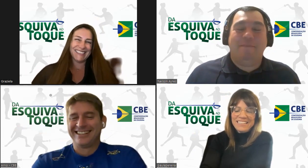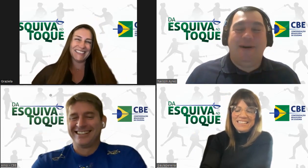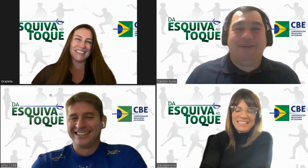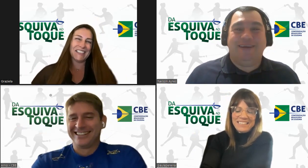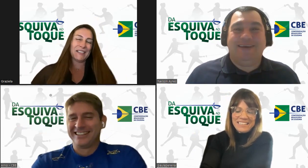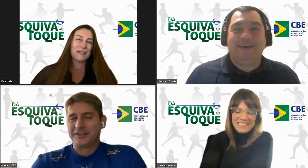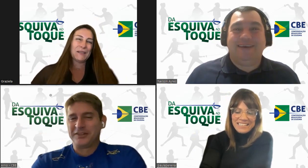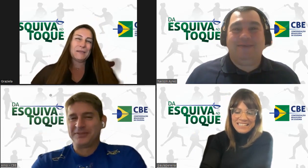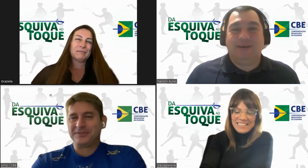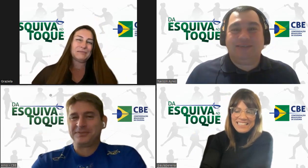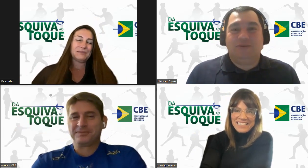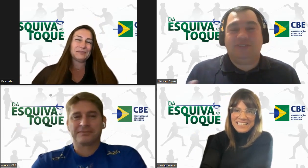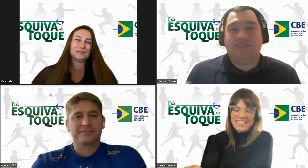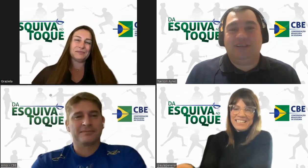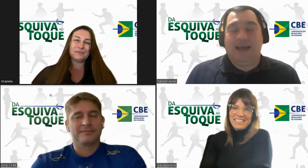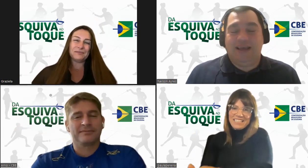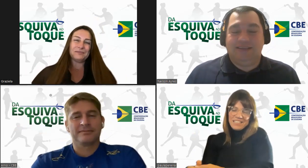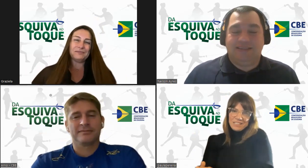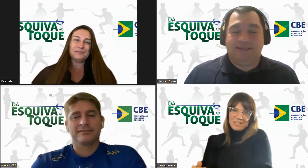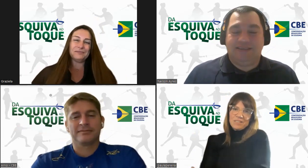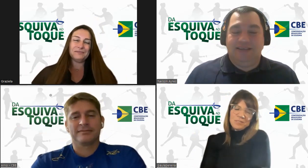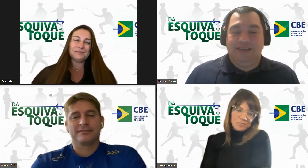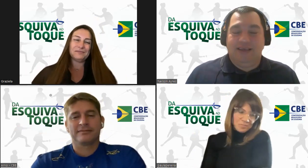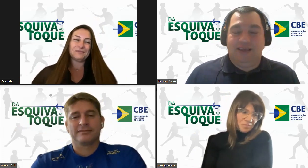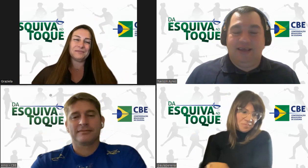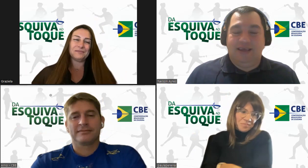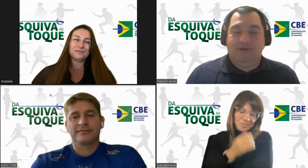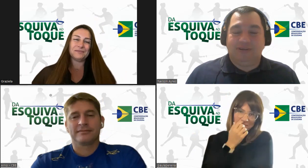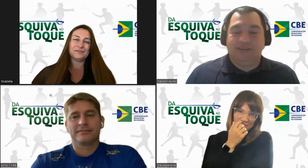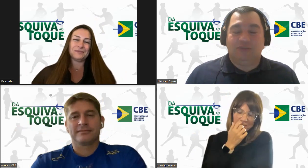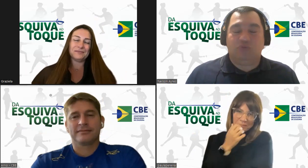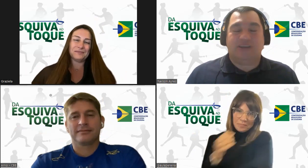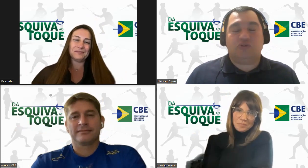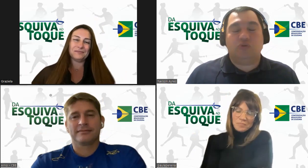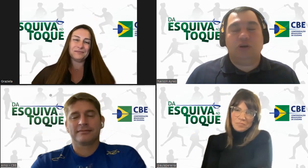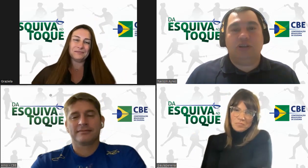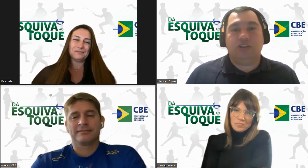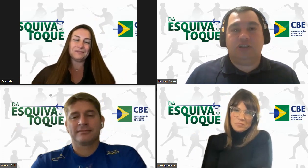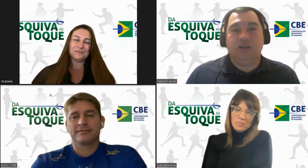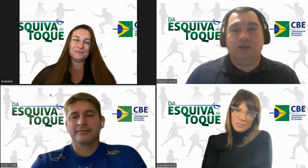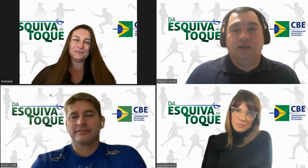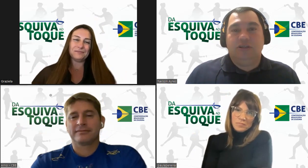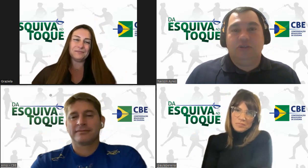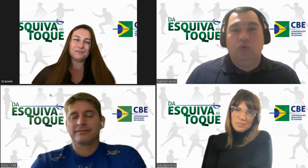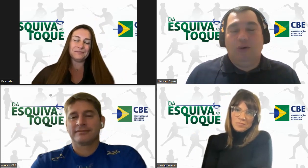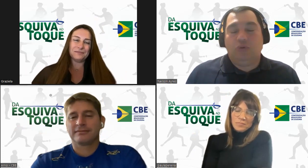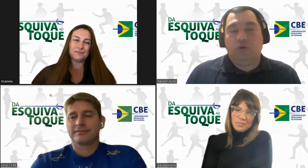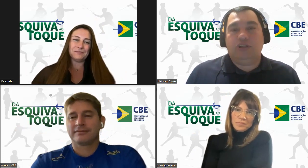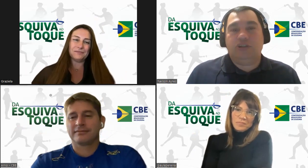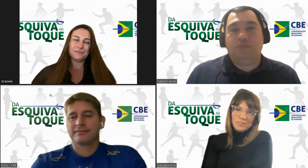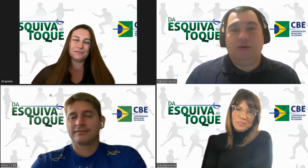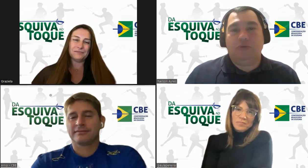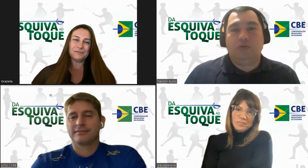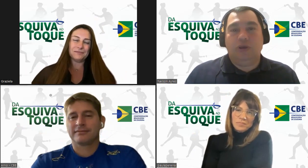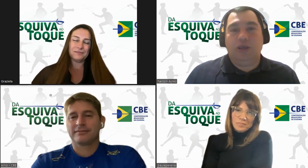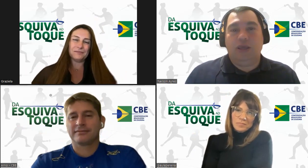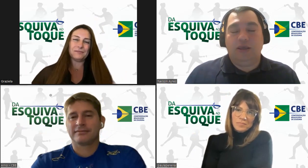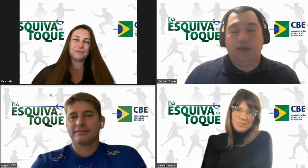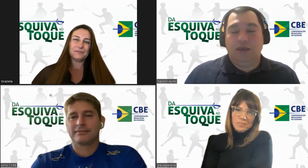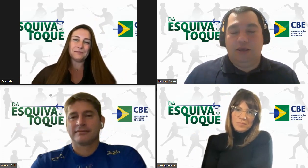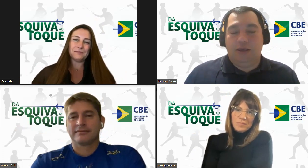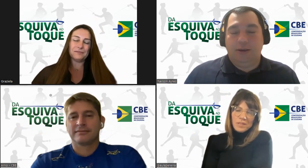Paula Quais são os sinais assim com essas situações de um alto rendimento